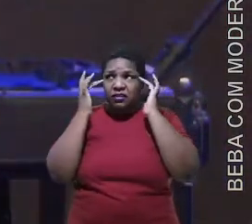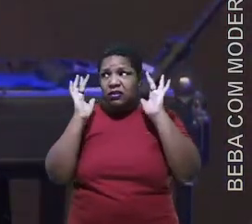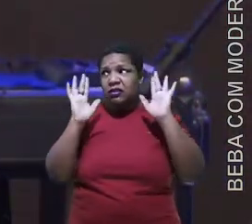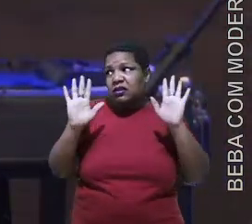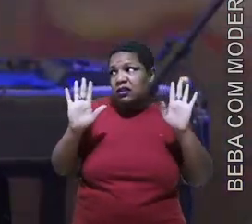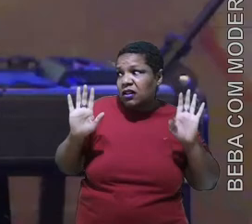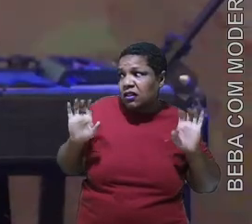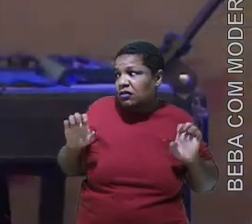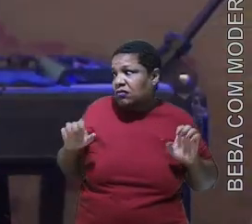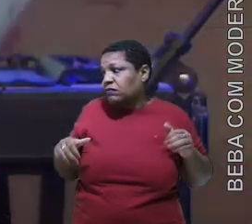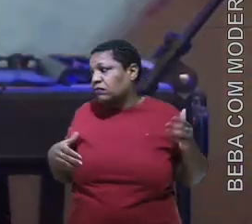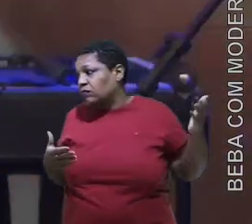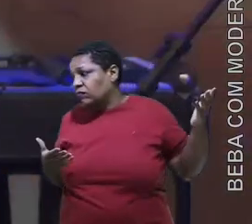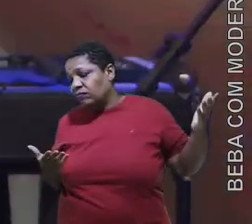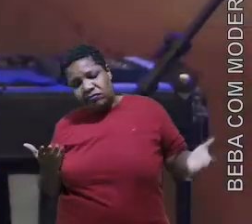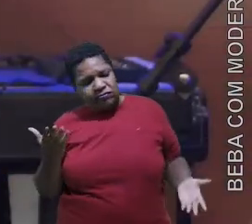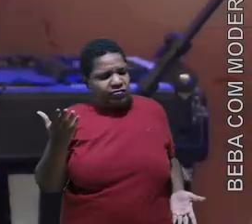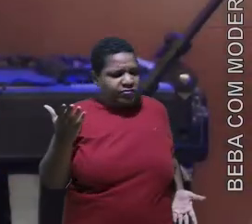é